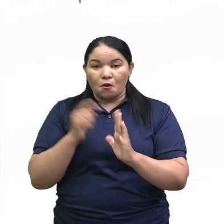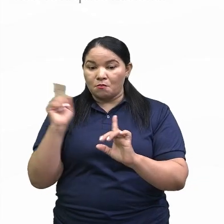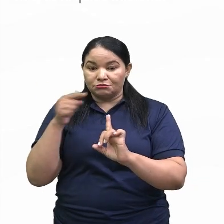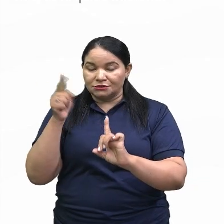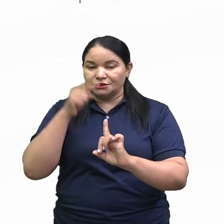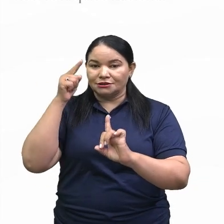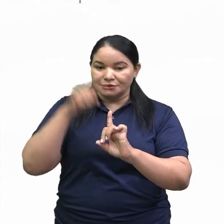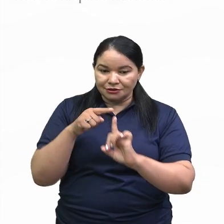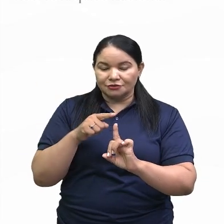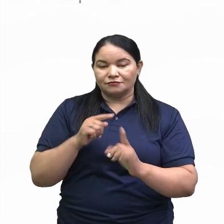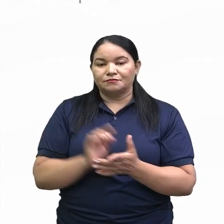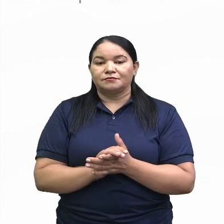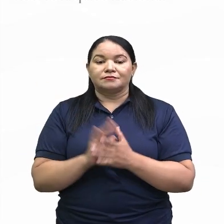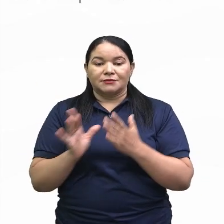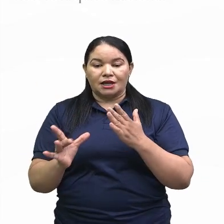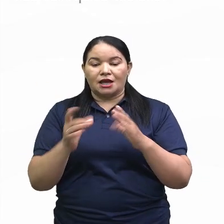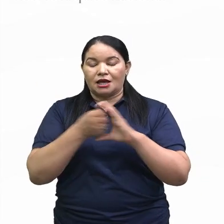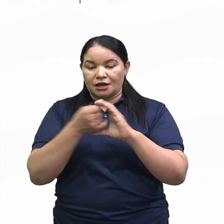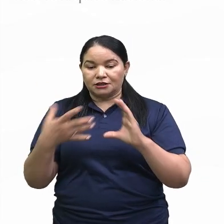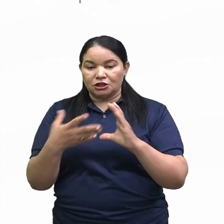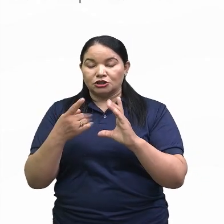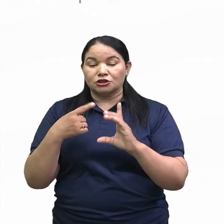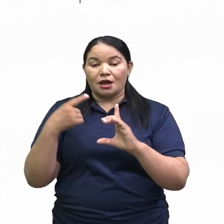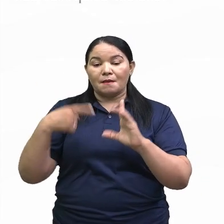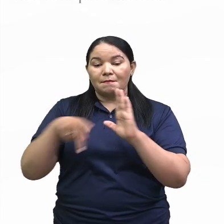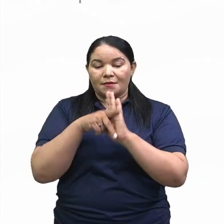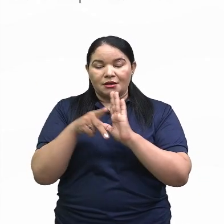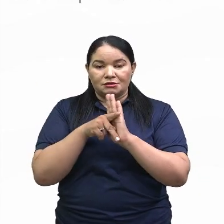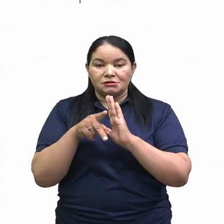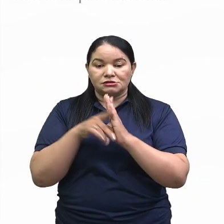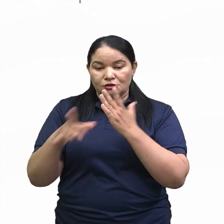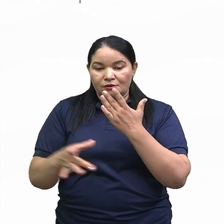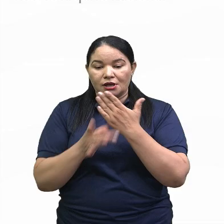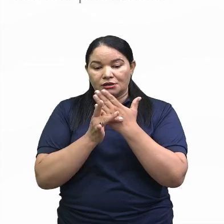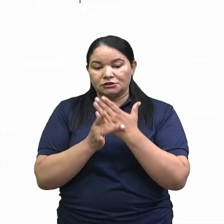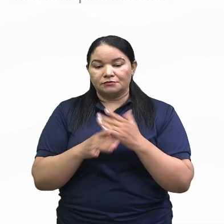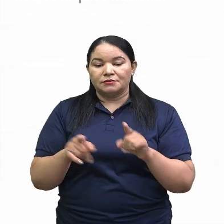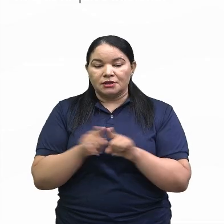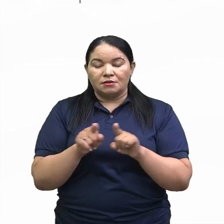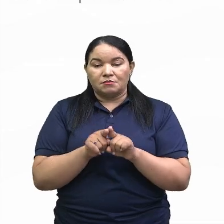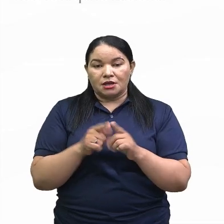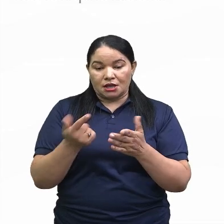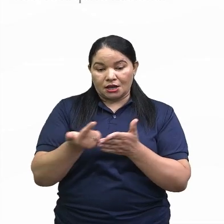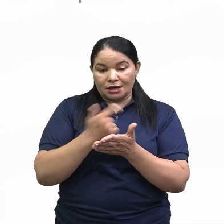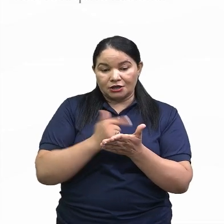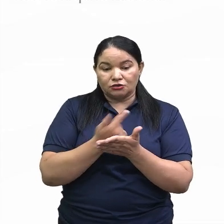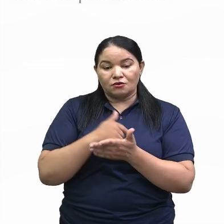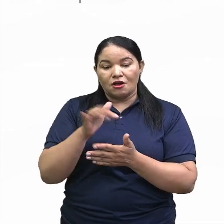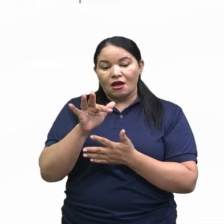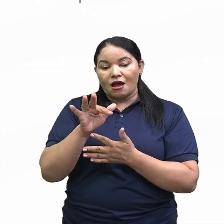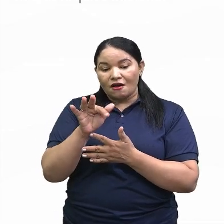é característica do realismo, não é? E nós vamos ter a obra A Falência em